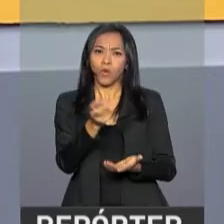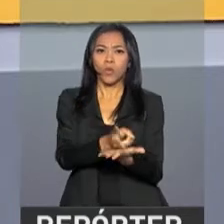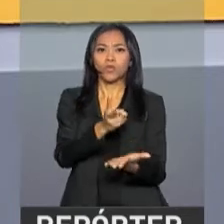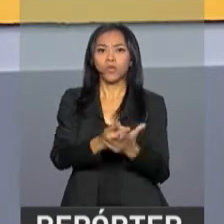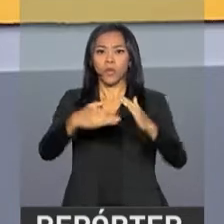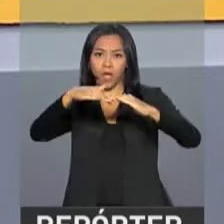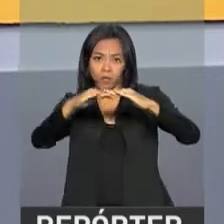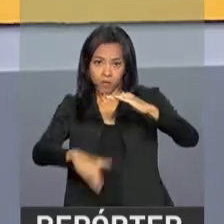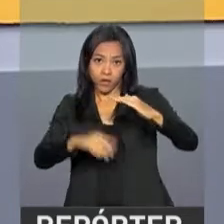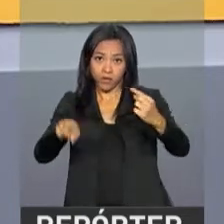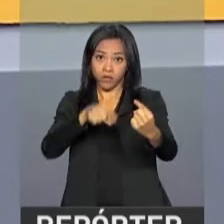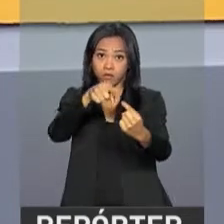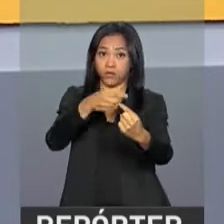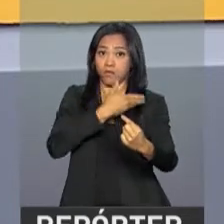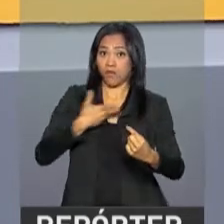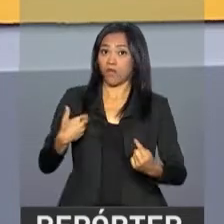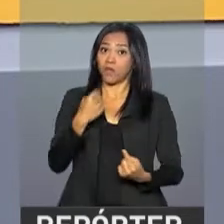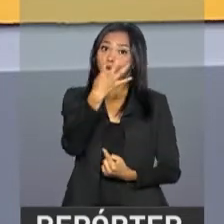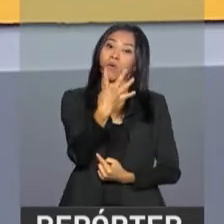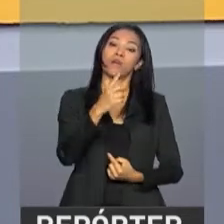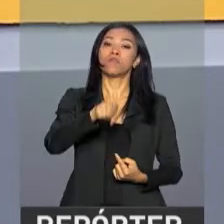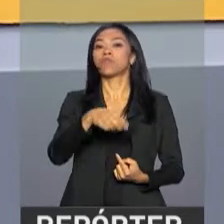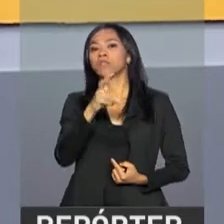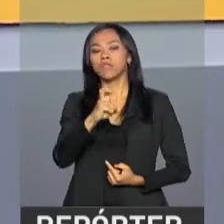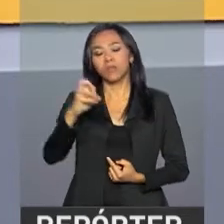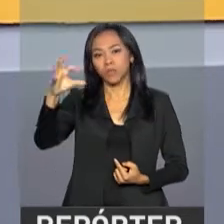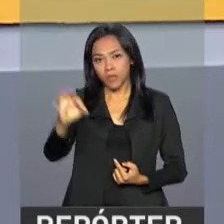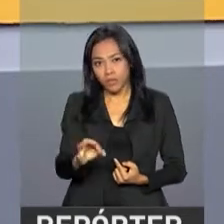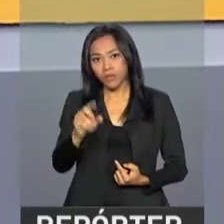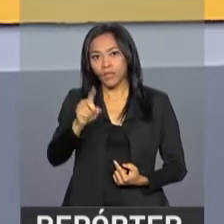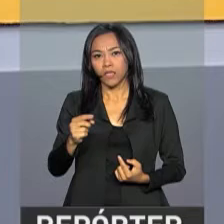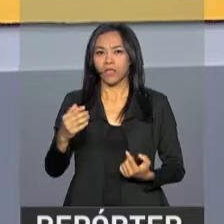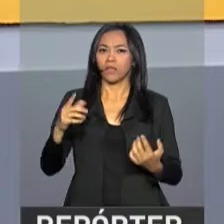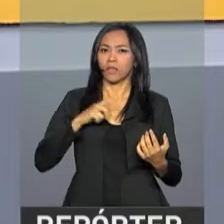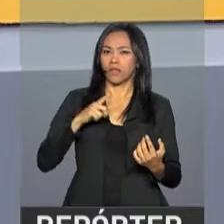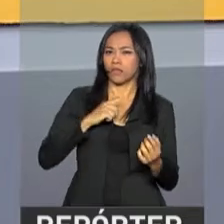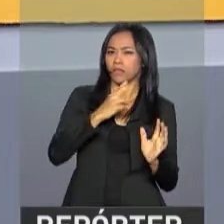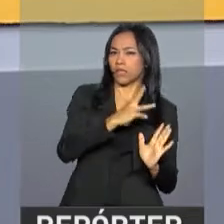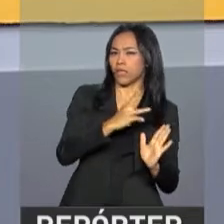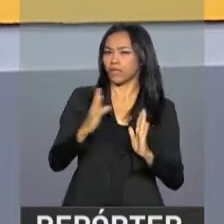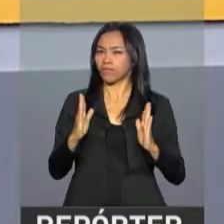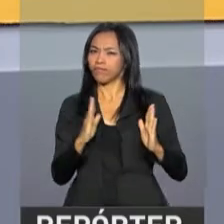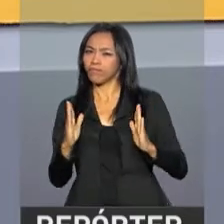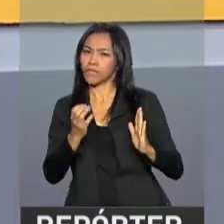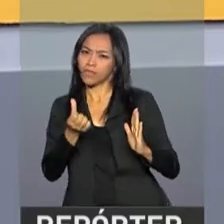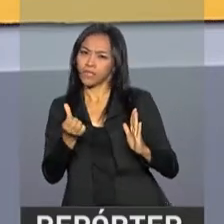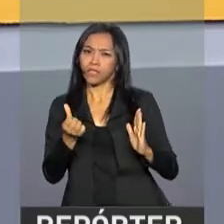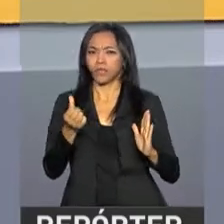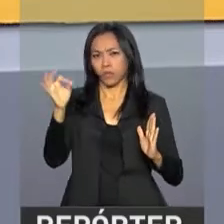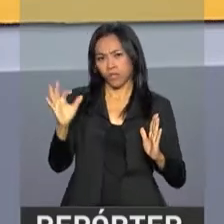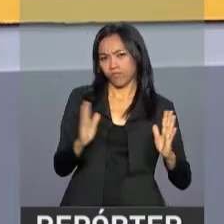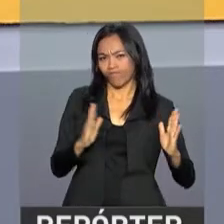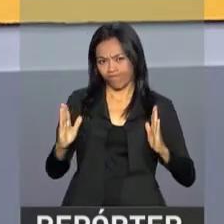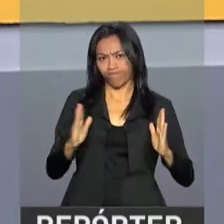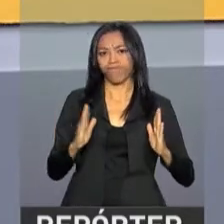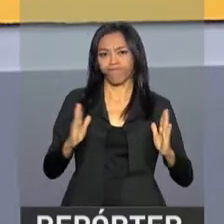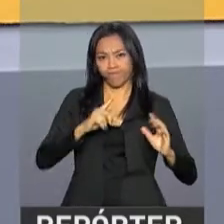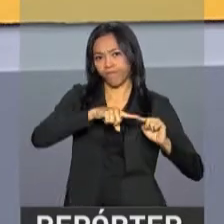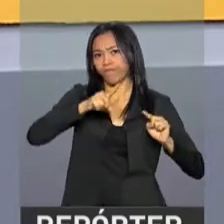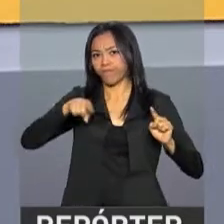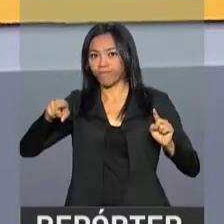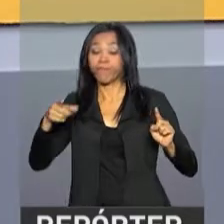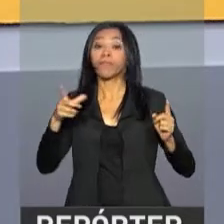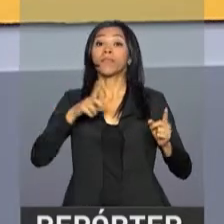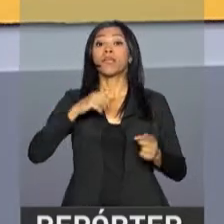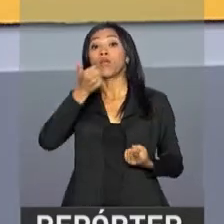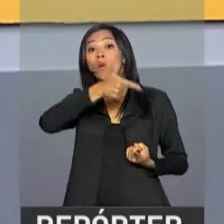por cento e dentro do intervalo de tolerância entre 3 e 6 por cento as projeções levam em consideração a selic